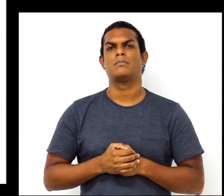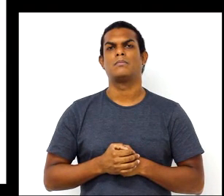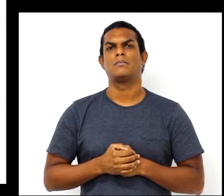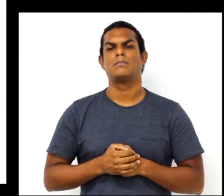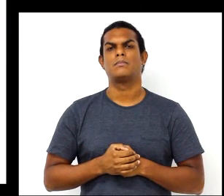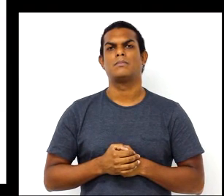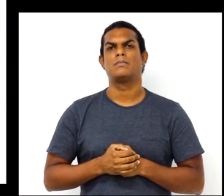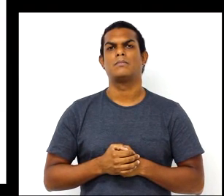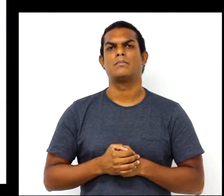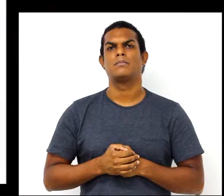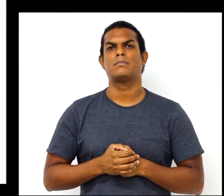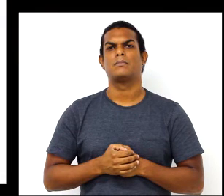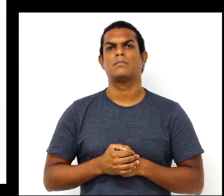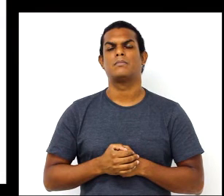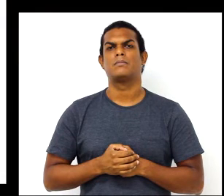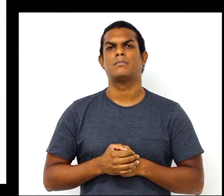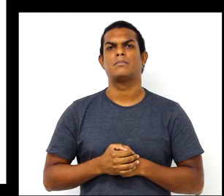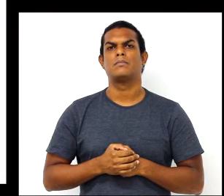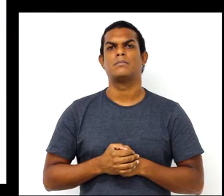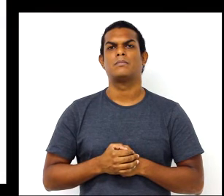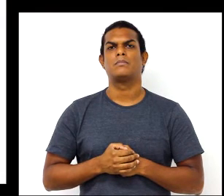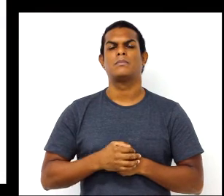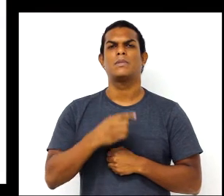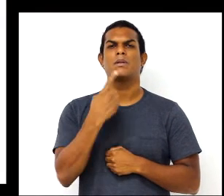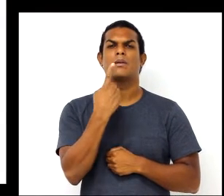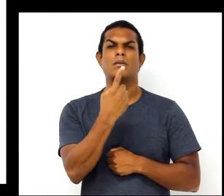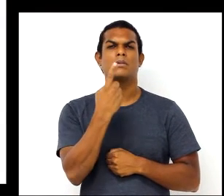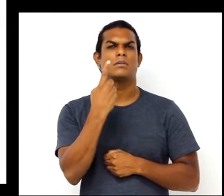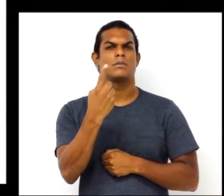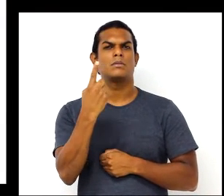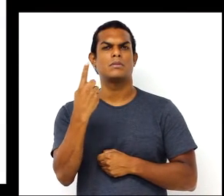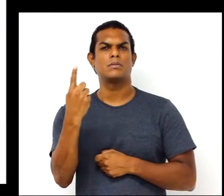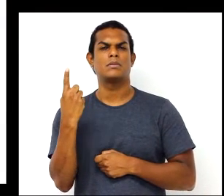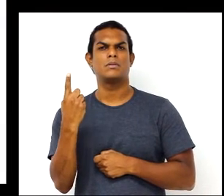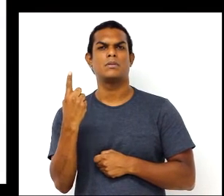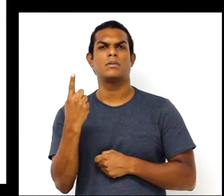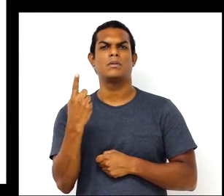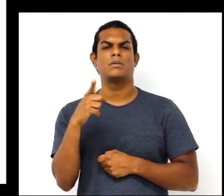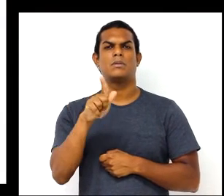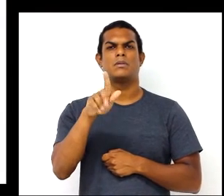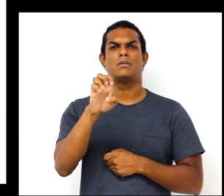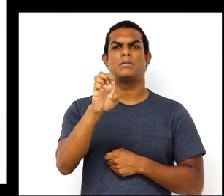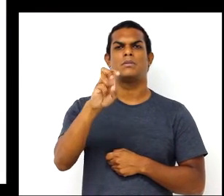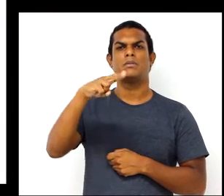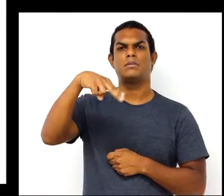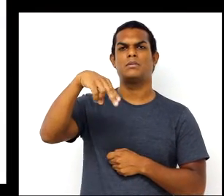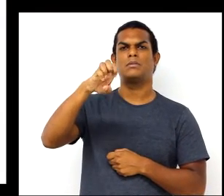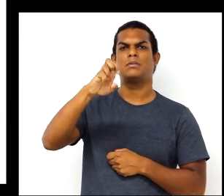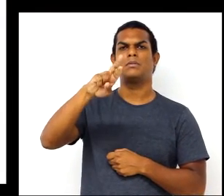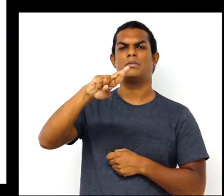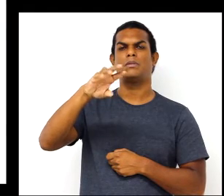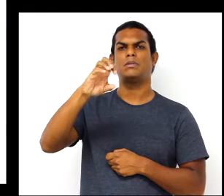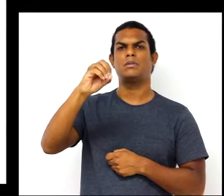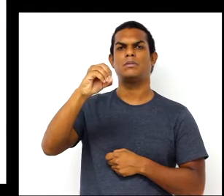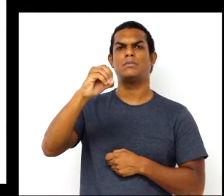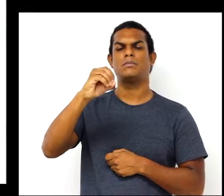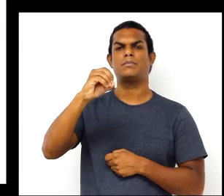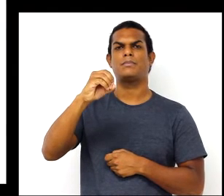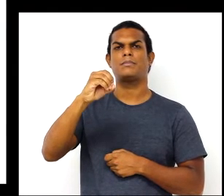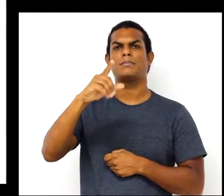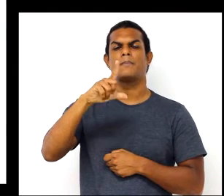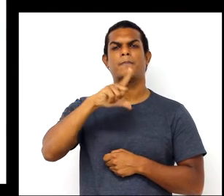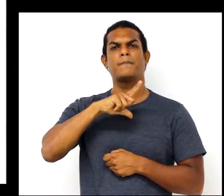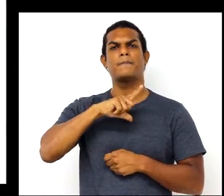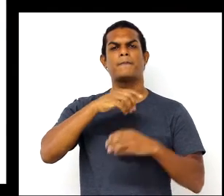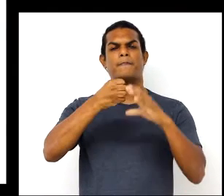saber é que cada gênero ele tem que respeitar uma dimensão constitutiva, ou seja,